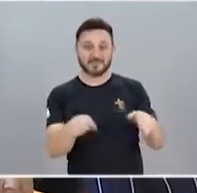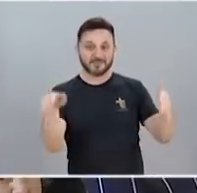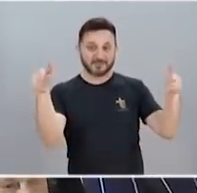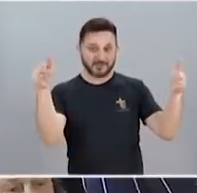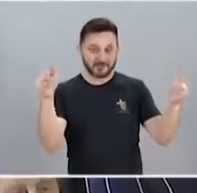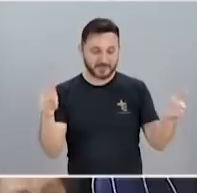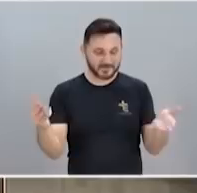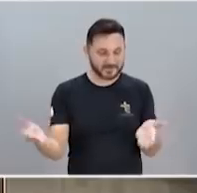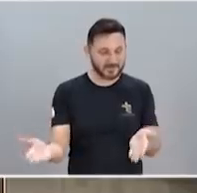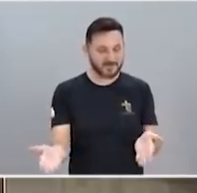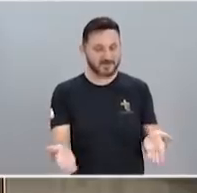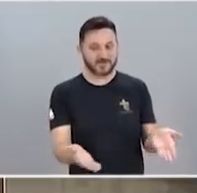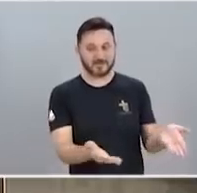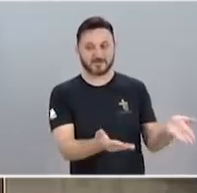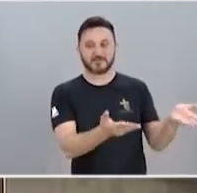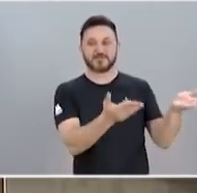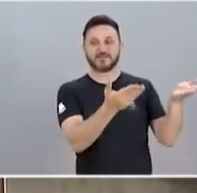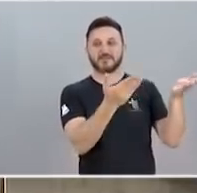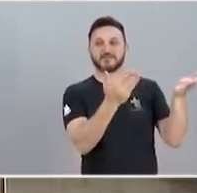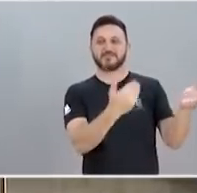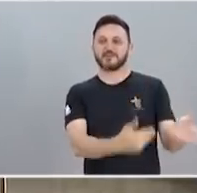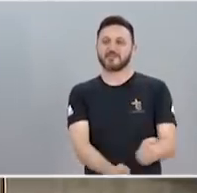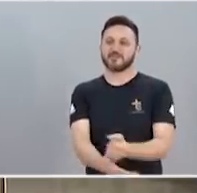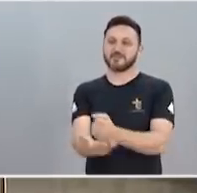comunhão, que esta mesa